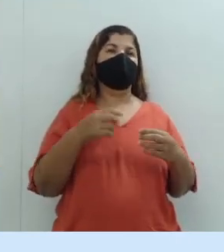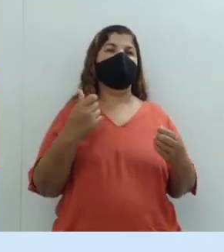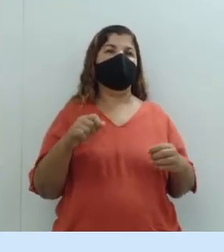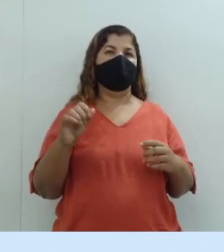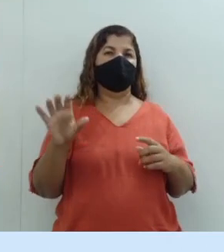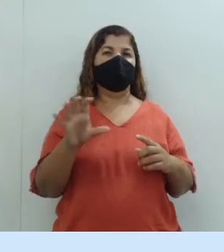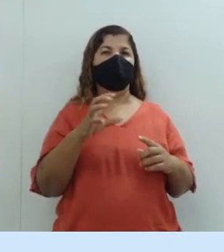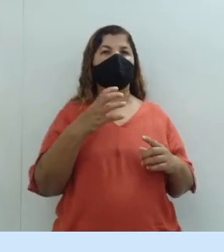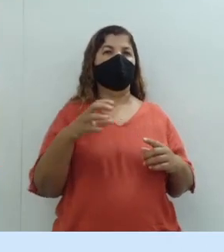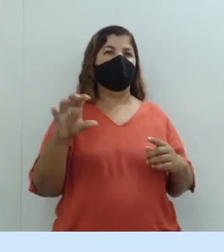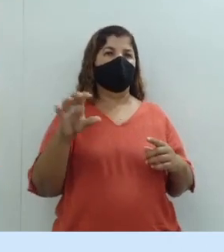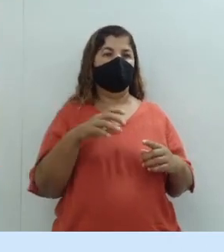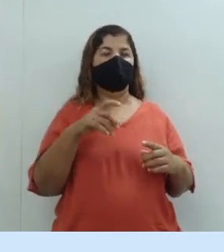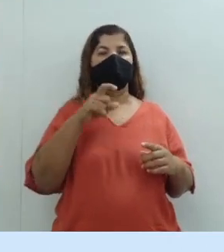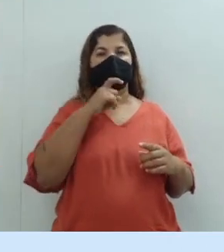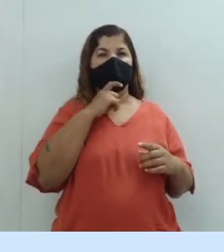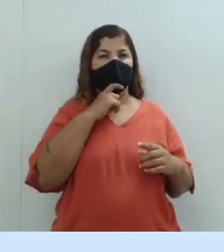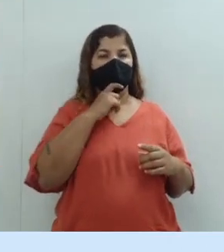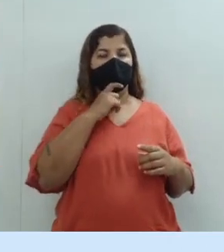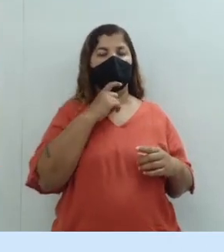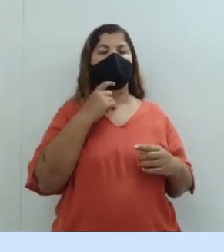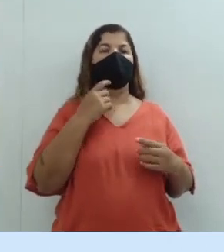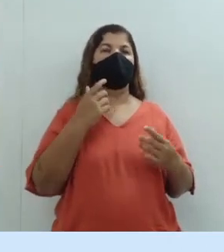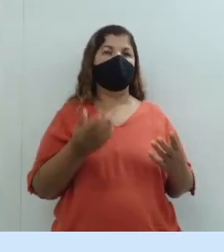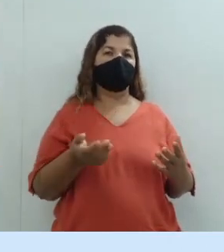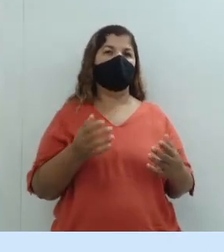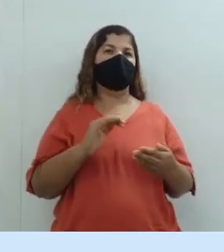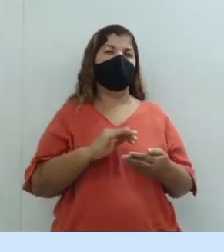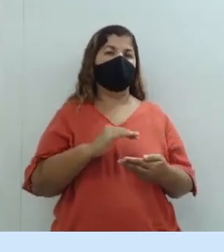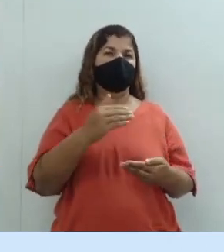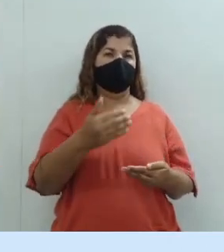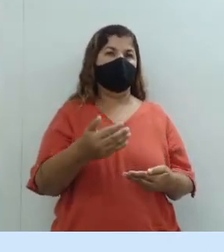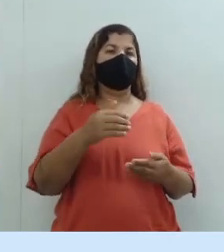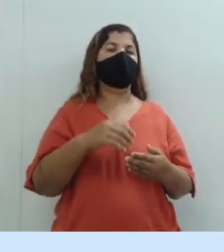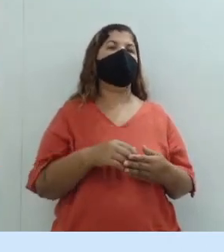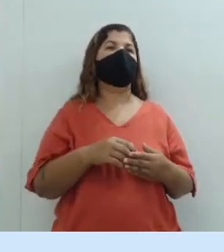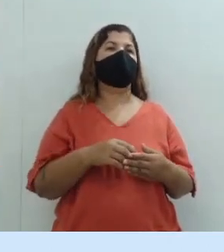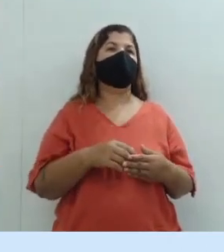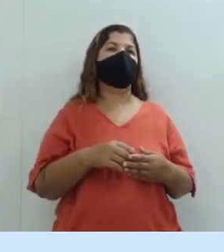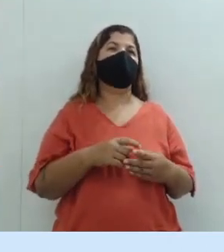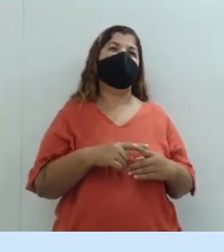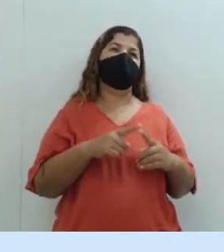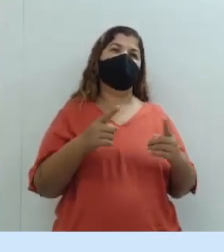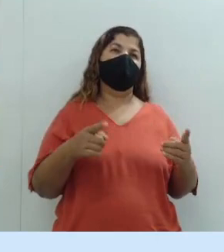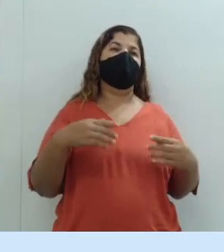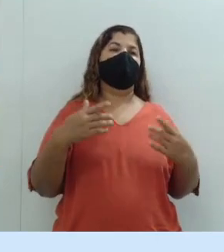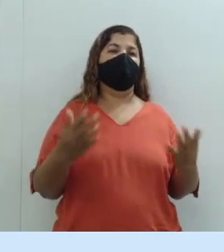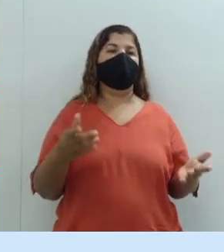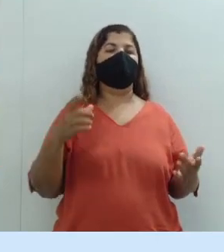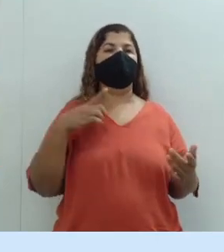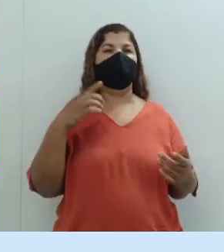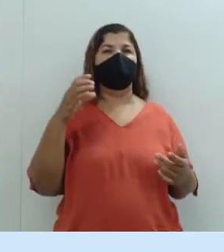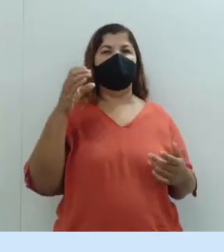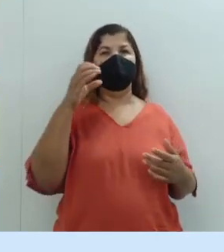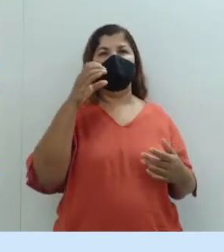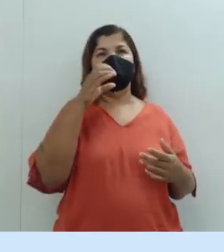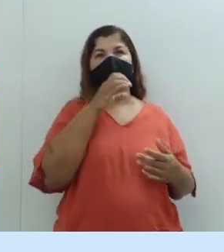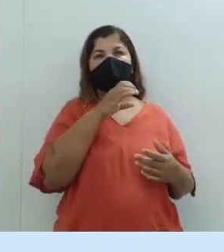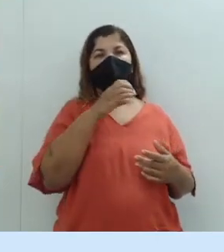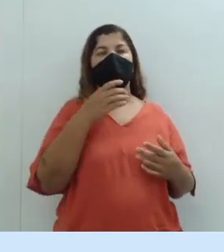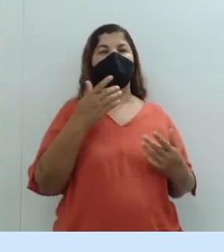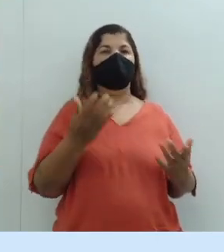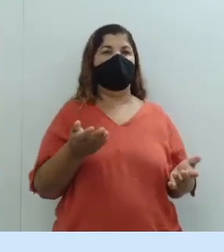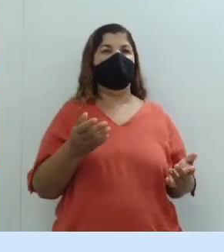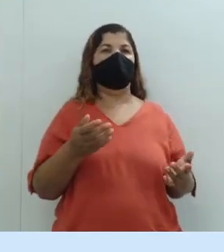ventoinha para refrigerar o seu notebook, por exemplo. Mas, querendo ou não, ele ainda esquenta. E esse